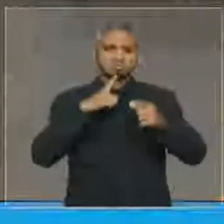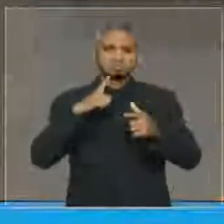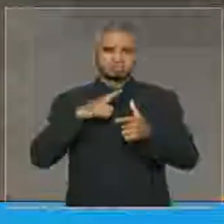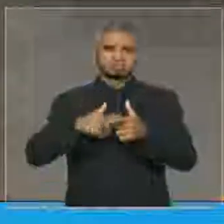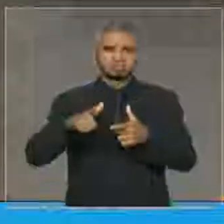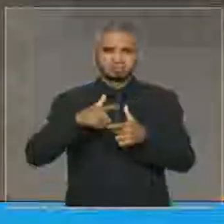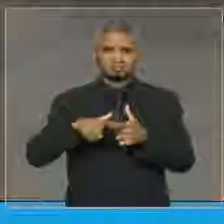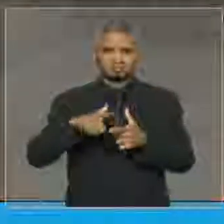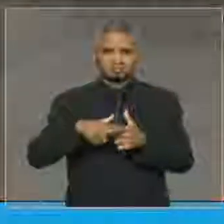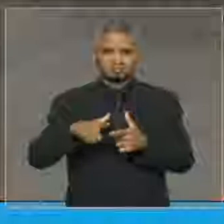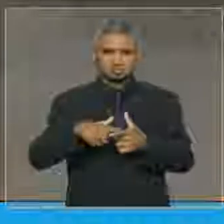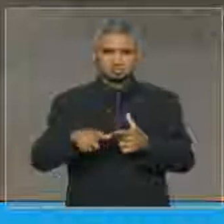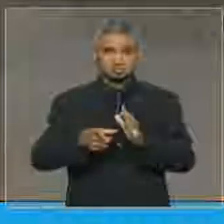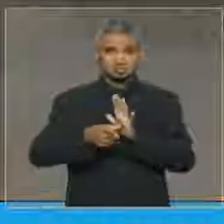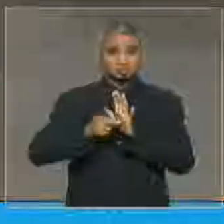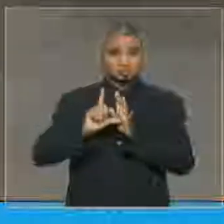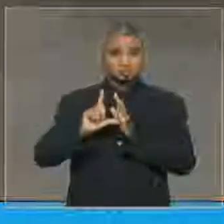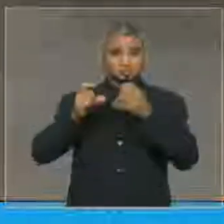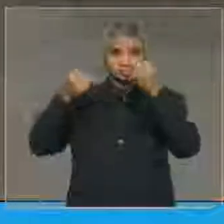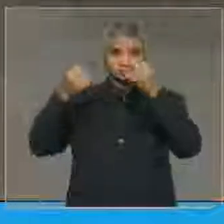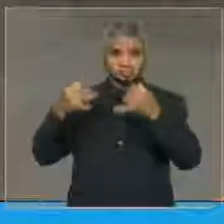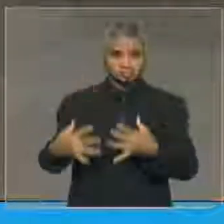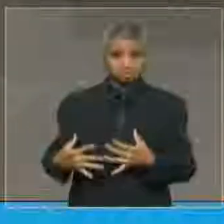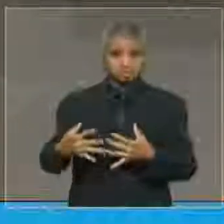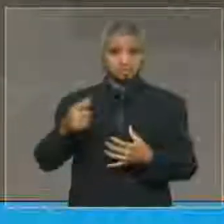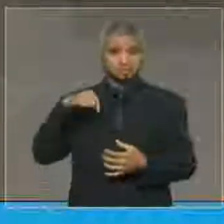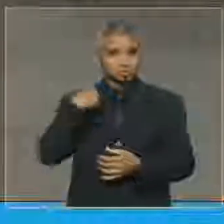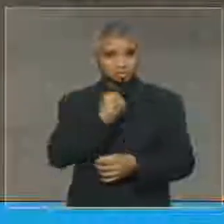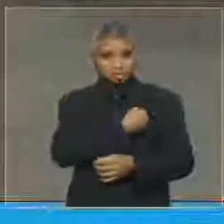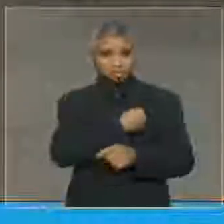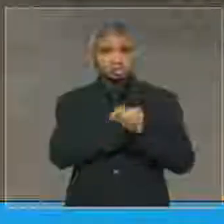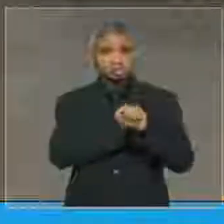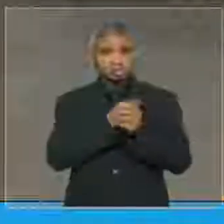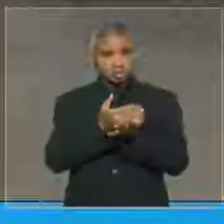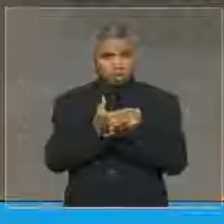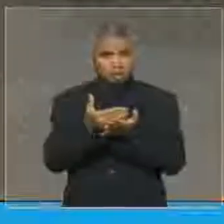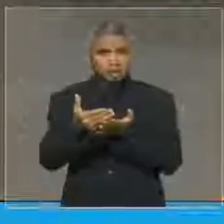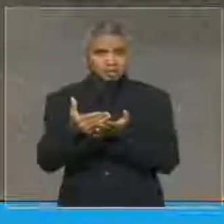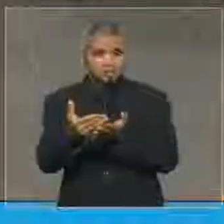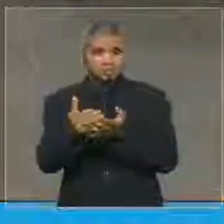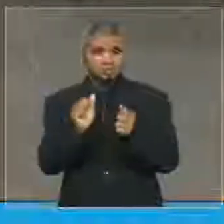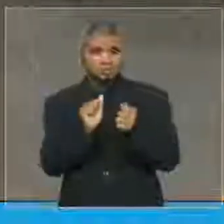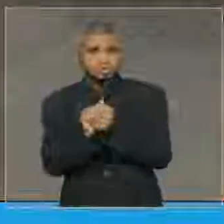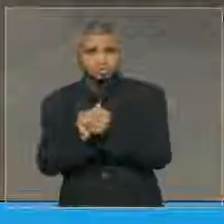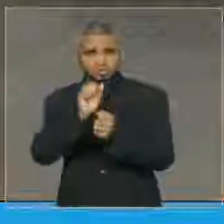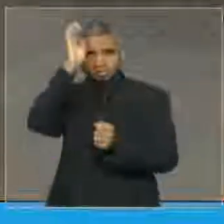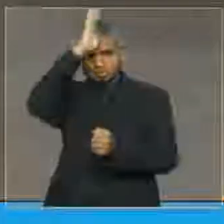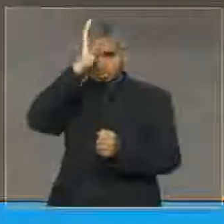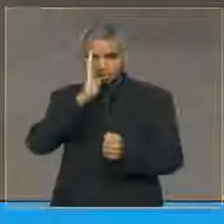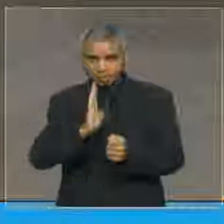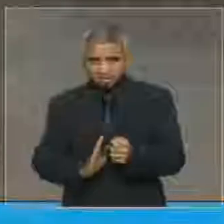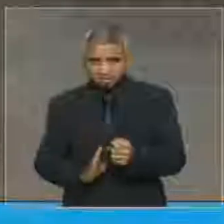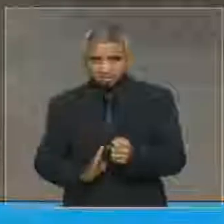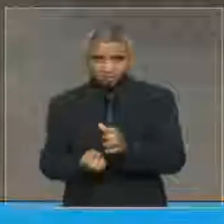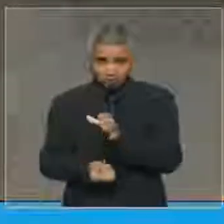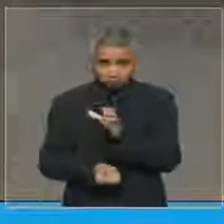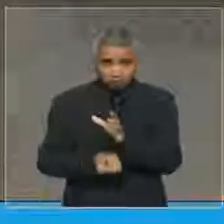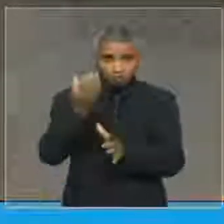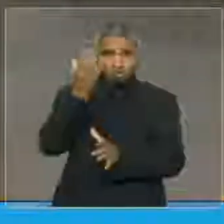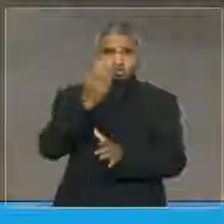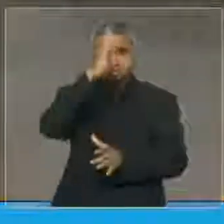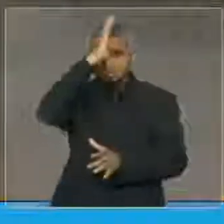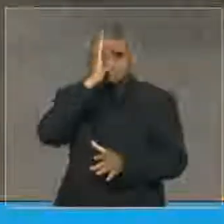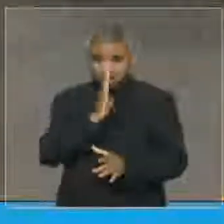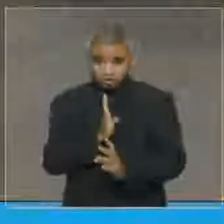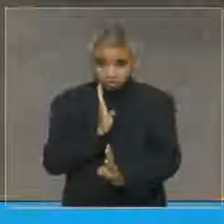Nós, como disse há pouco, nascemos com o Brasil. A administração tributária nasceu com o Brasil, com a sua fundação. E